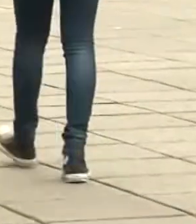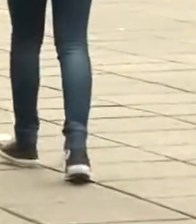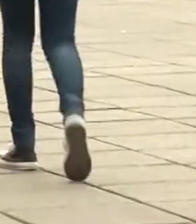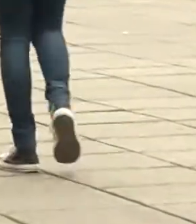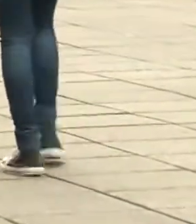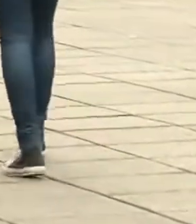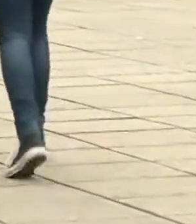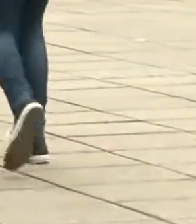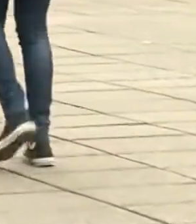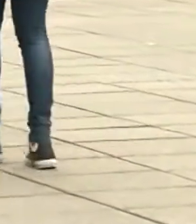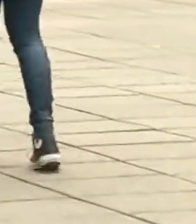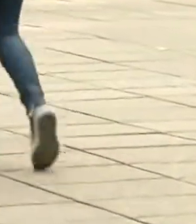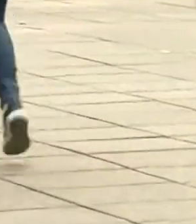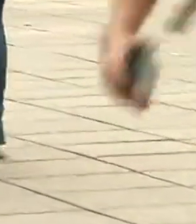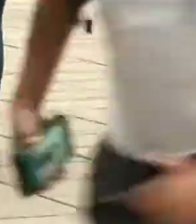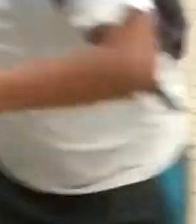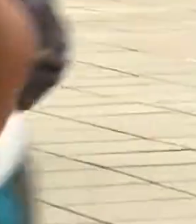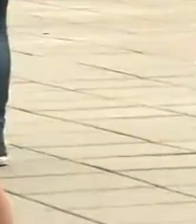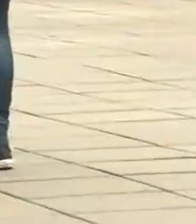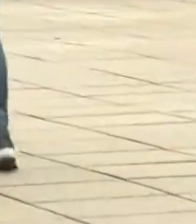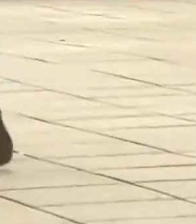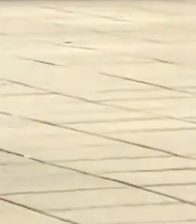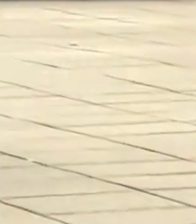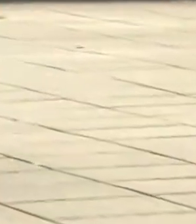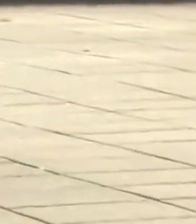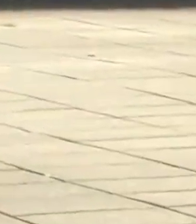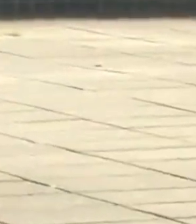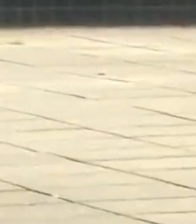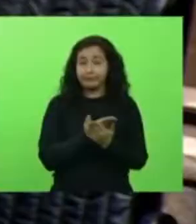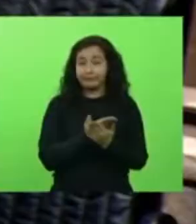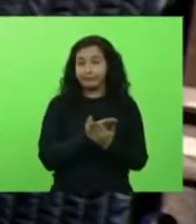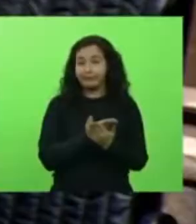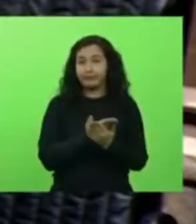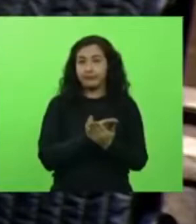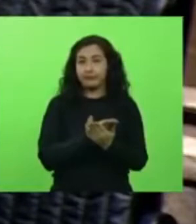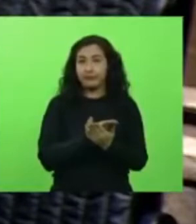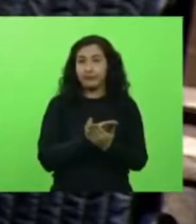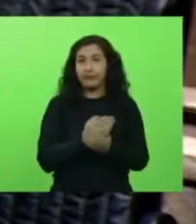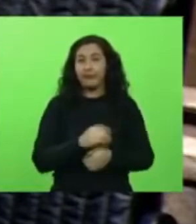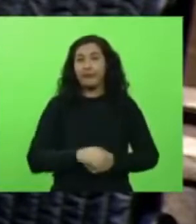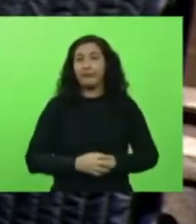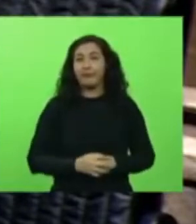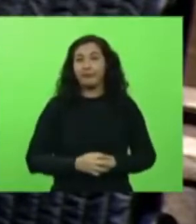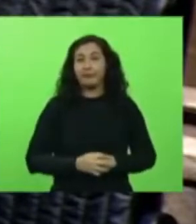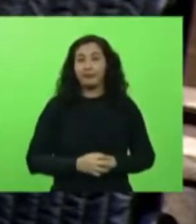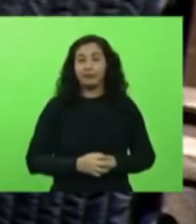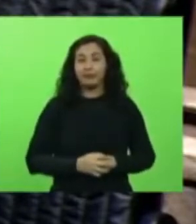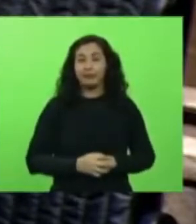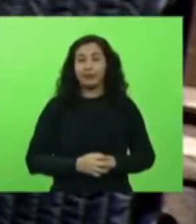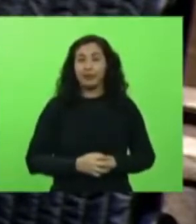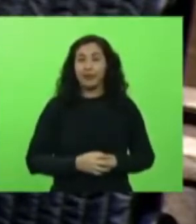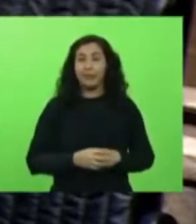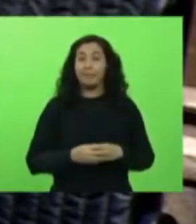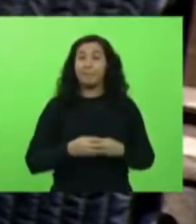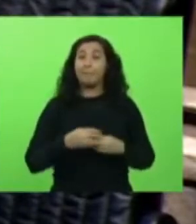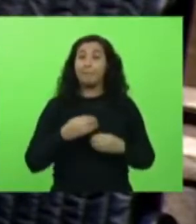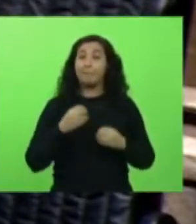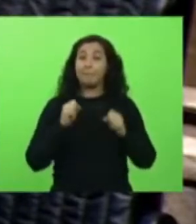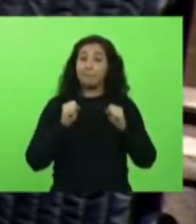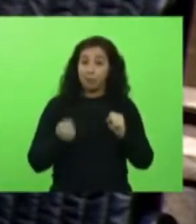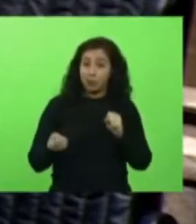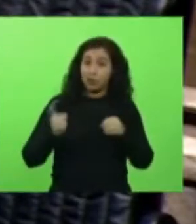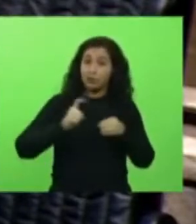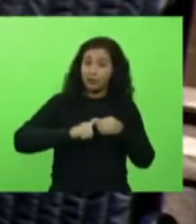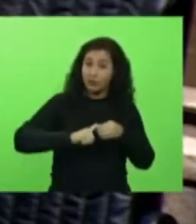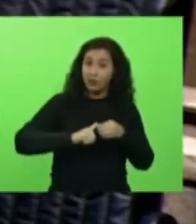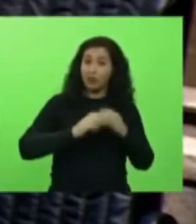apoio pedagógico e psicológico à comunidade escolar. Nós vamos ter uma volta às aulas com alunos que vão